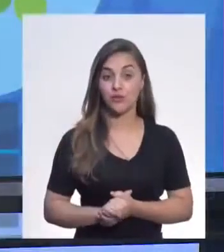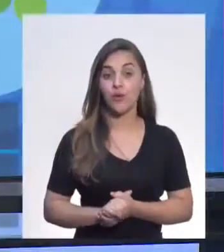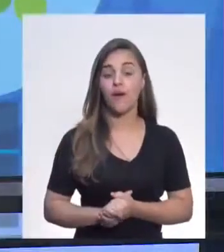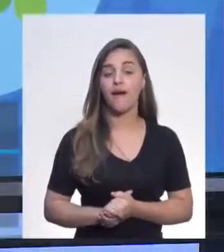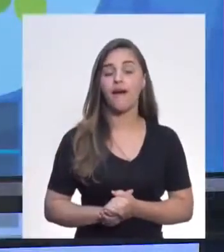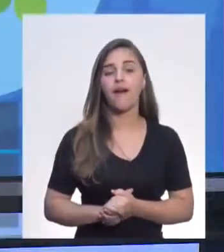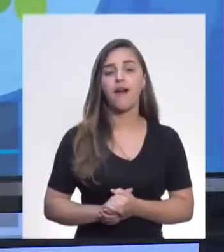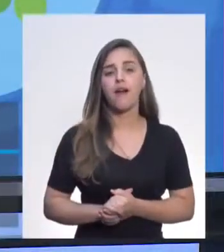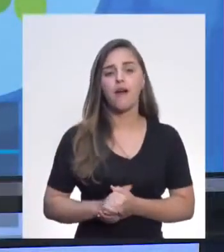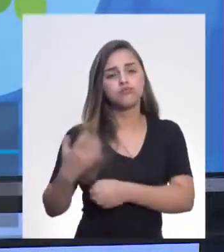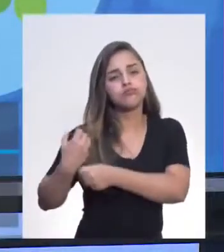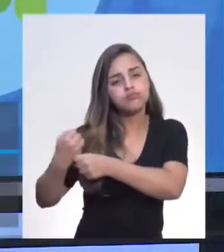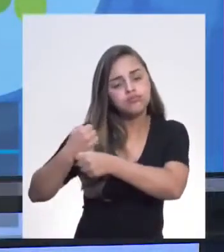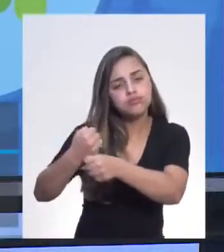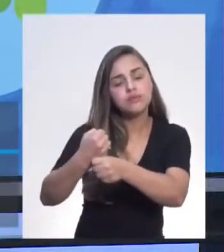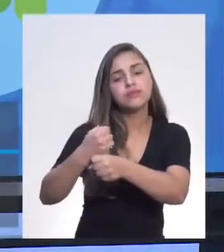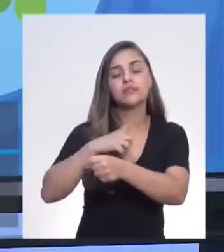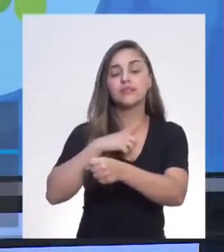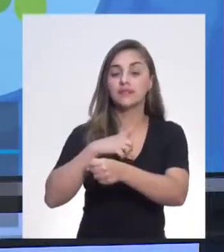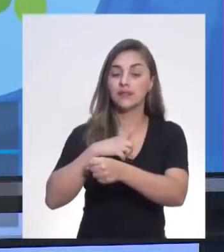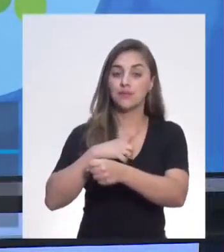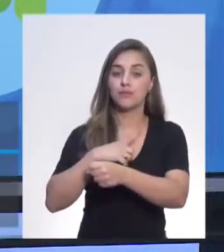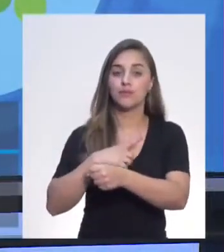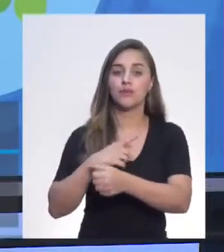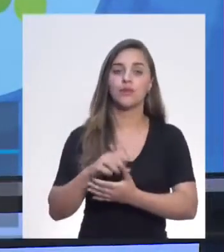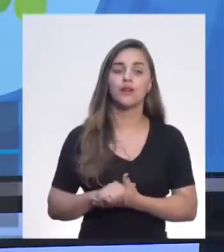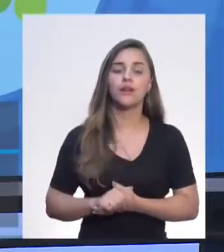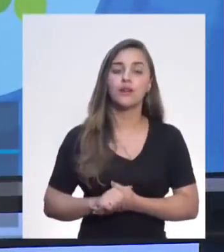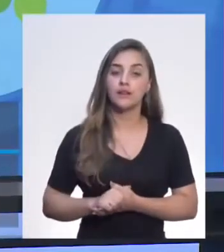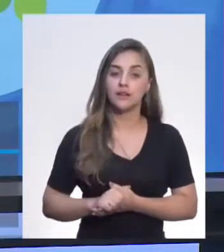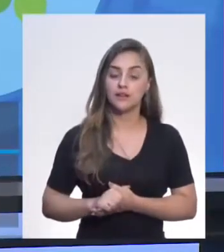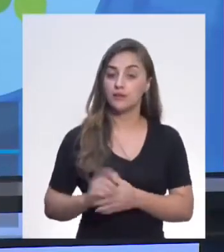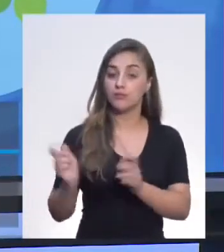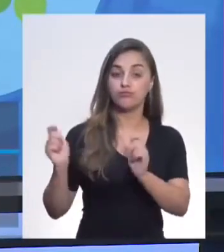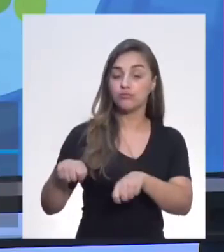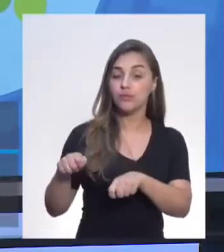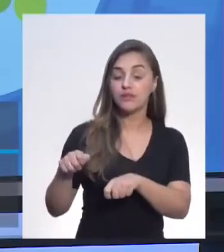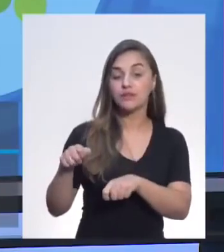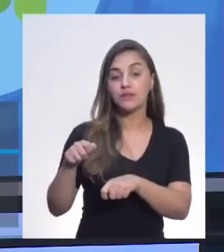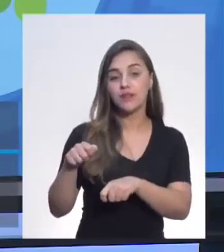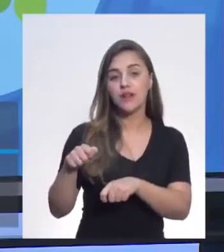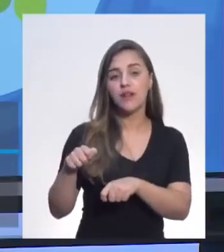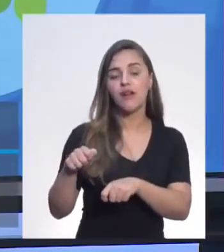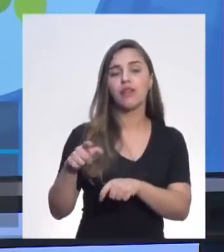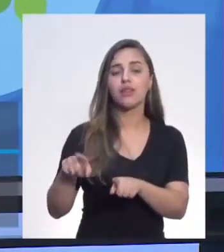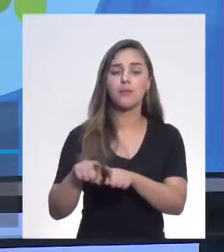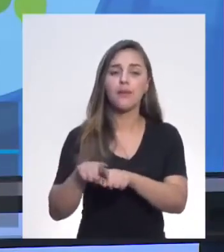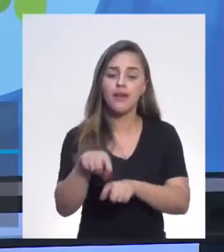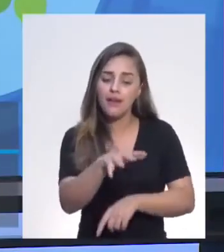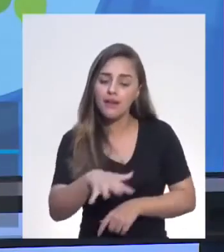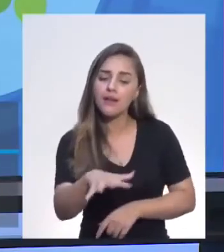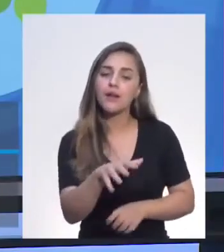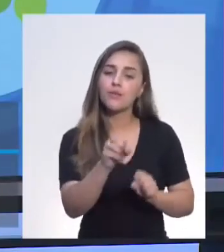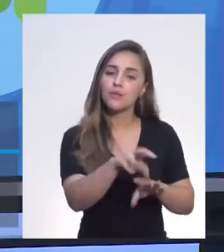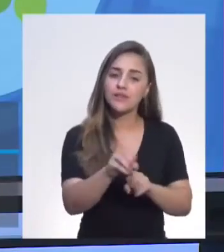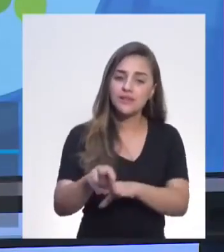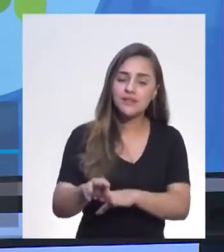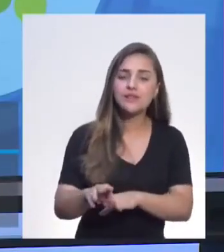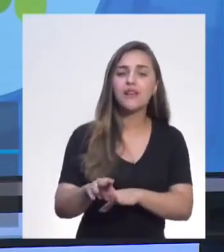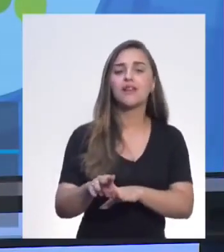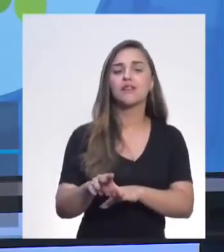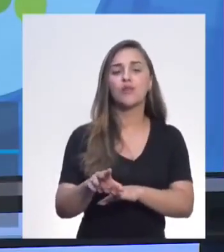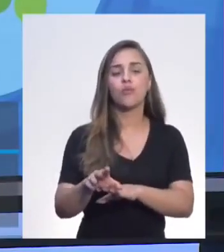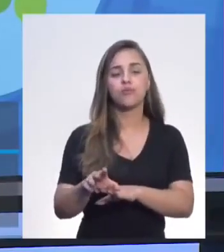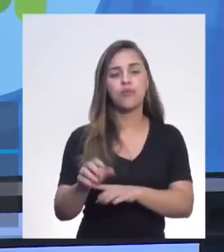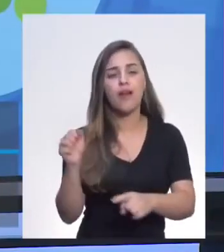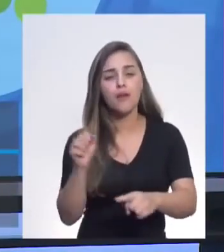trabalhos que às vezes exigiam especialização e outras coisas. No campo educacional, por muito tempo, eles foram